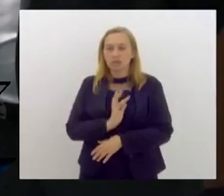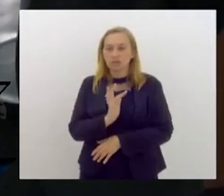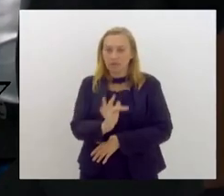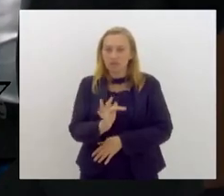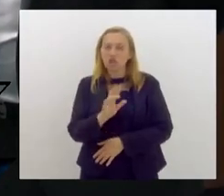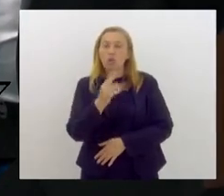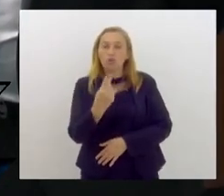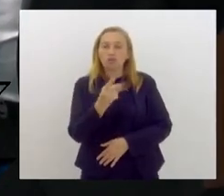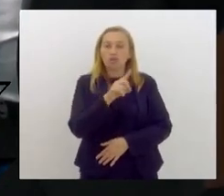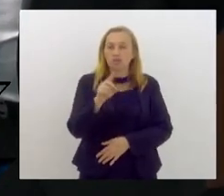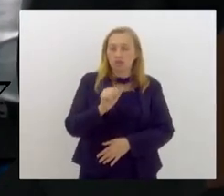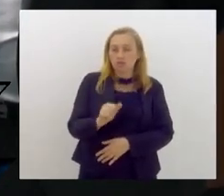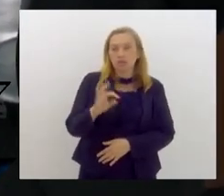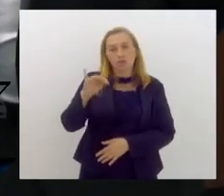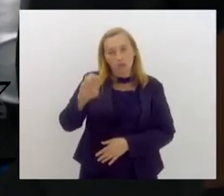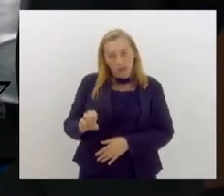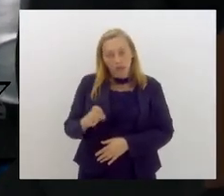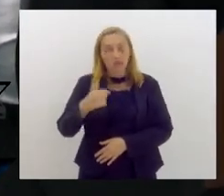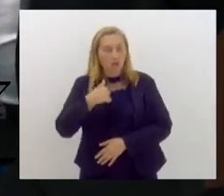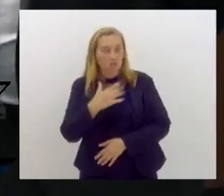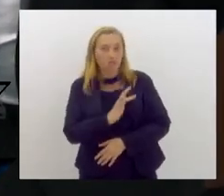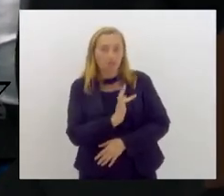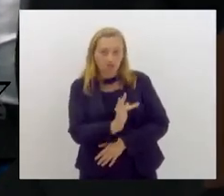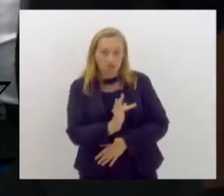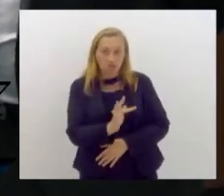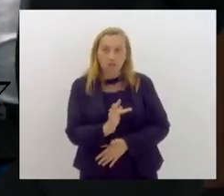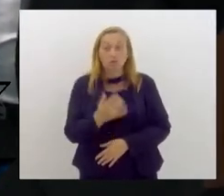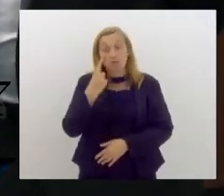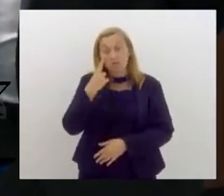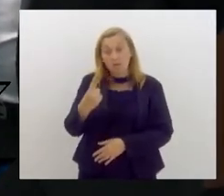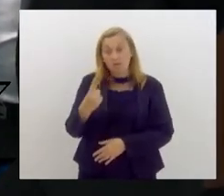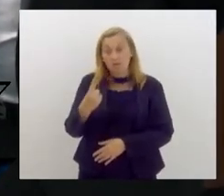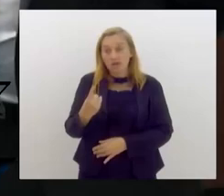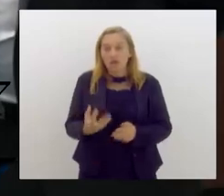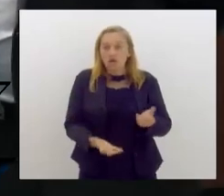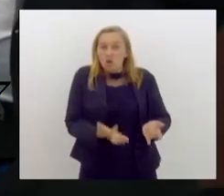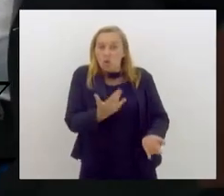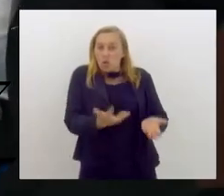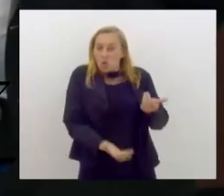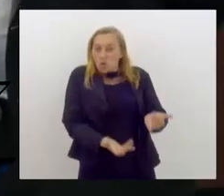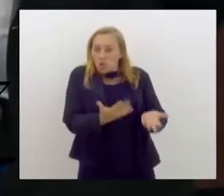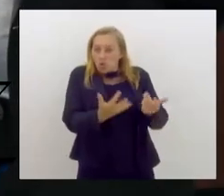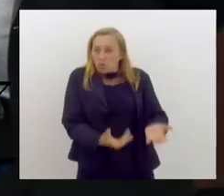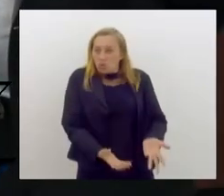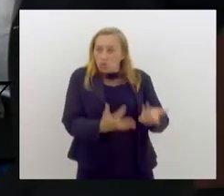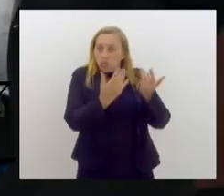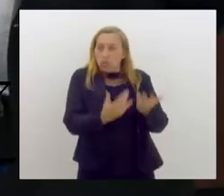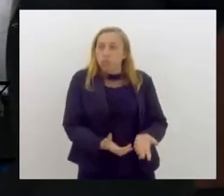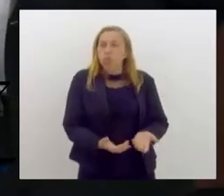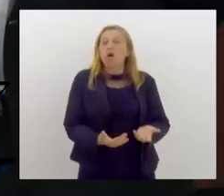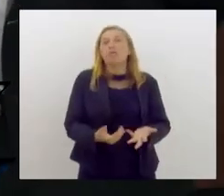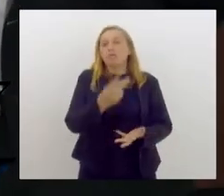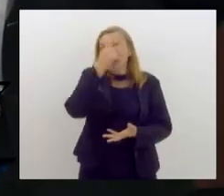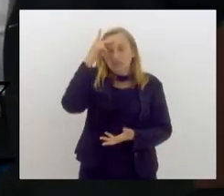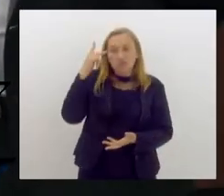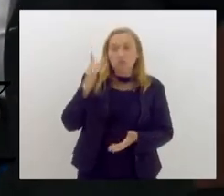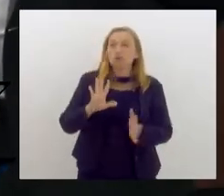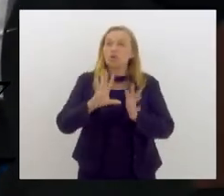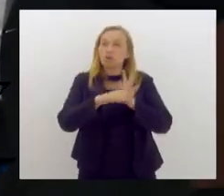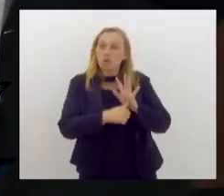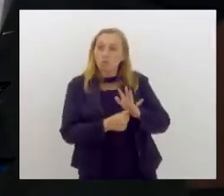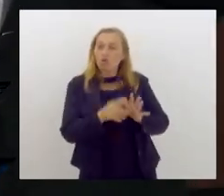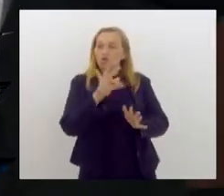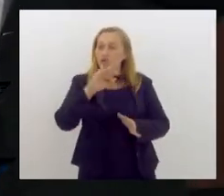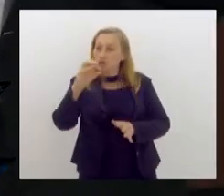na Zona Oeste, como eu, sou da Baixada Fluminense, só vai ver aquela fumaça subindo, alguém que furtou ou roubou o